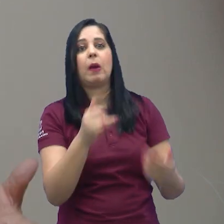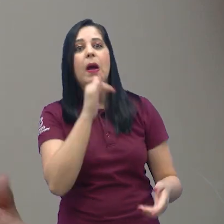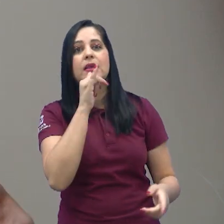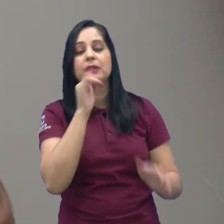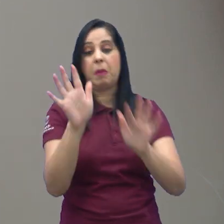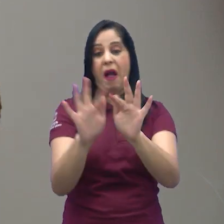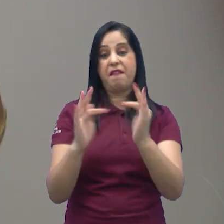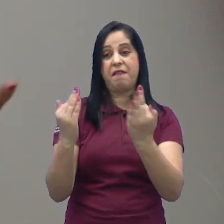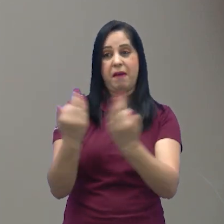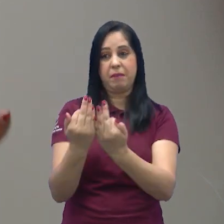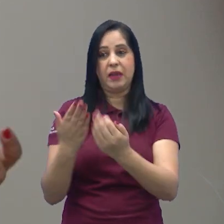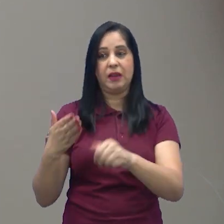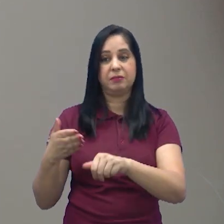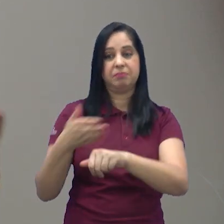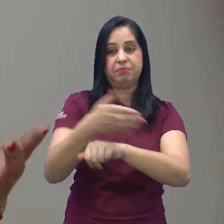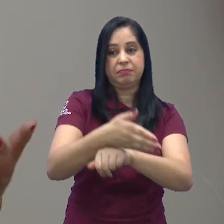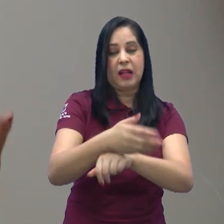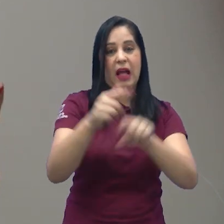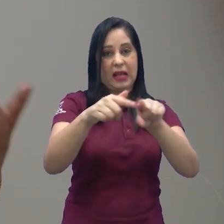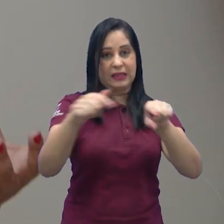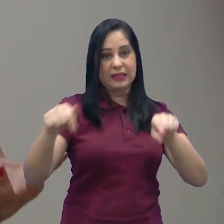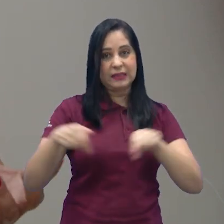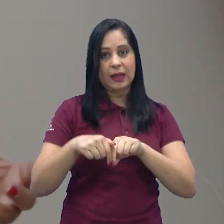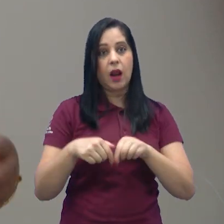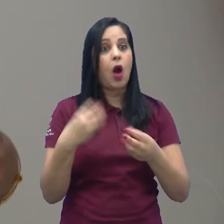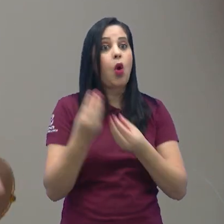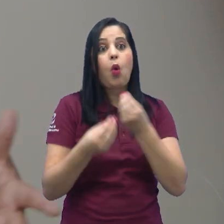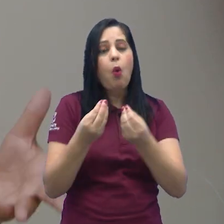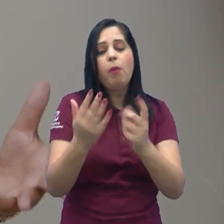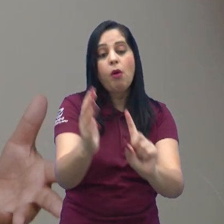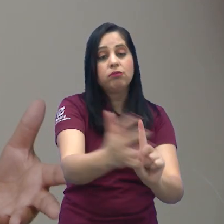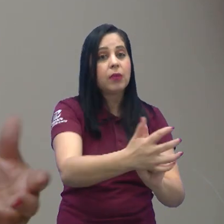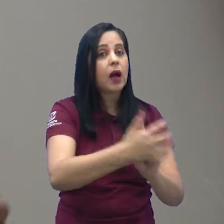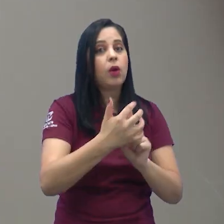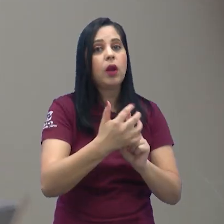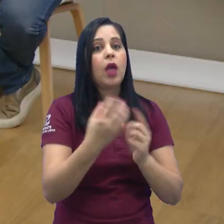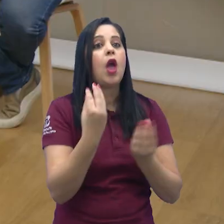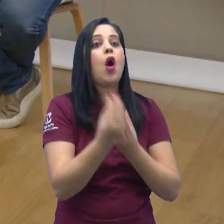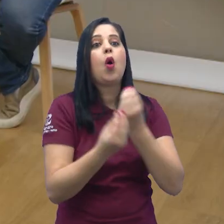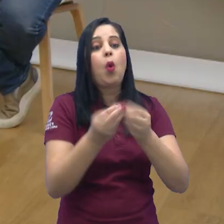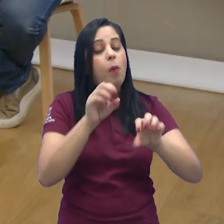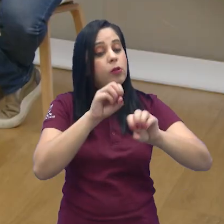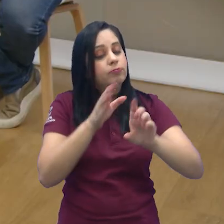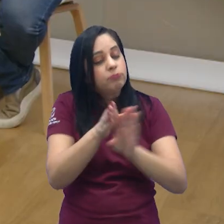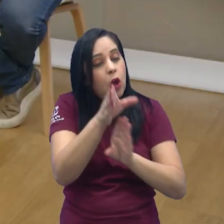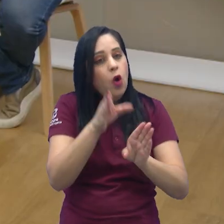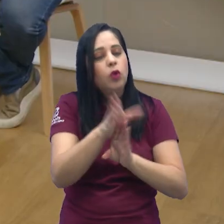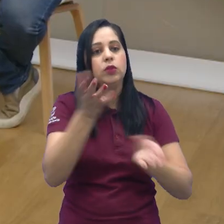seu consultório, que recebeu um diagnóstico, como que você acolhe e conduz essa família?